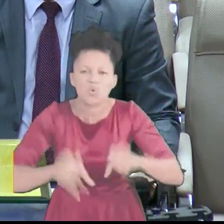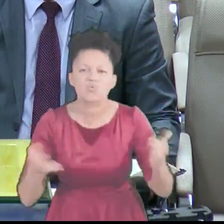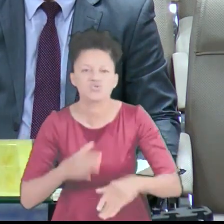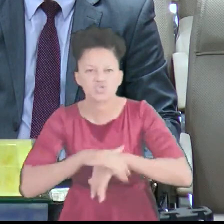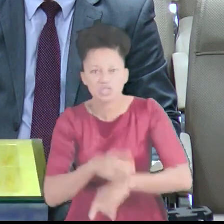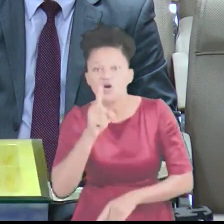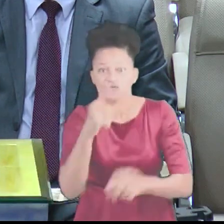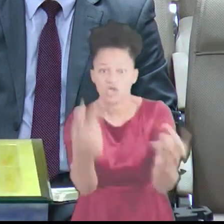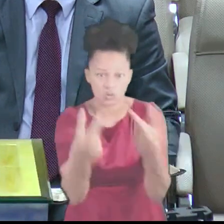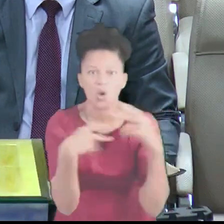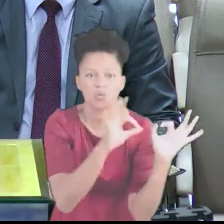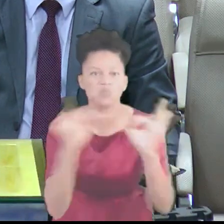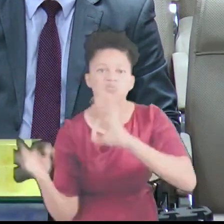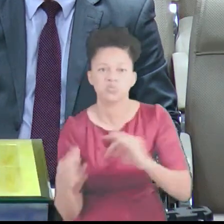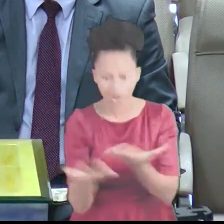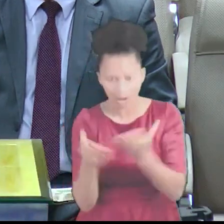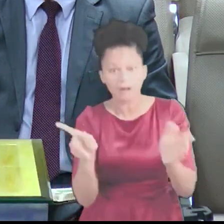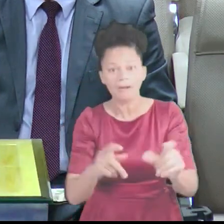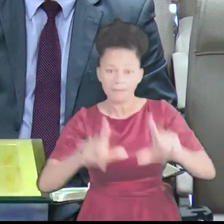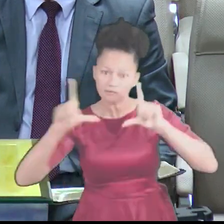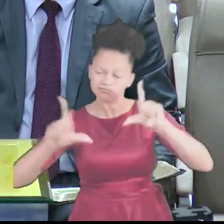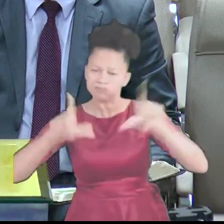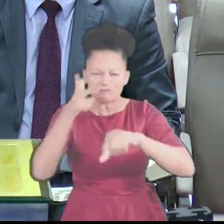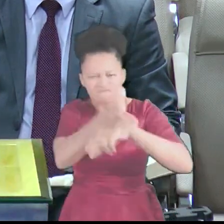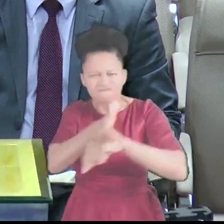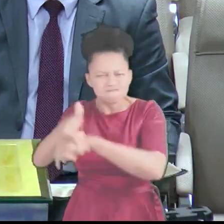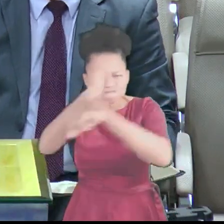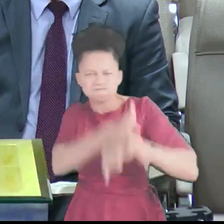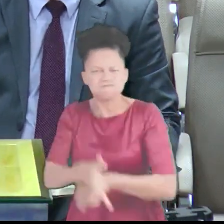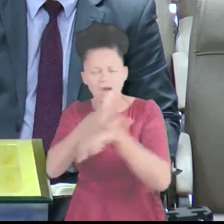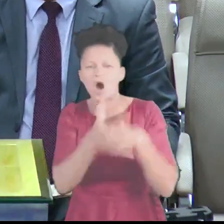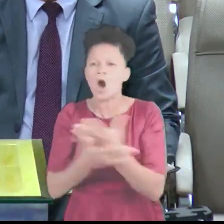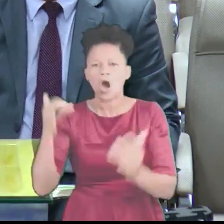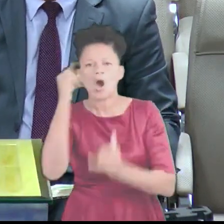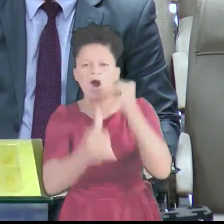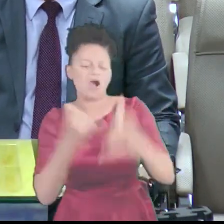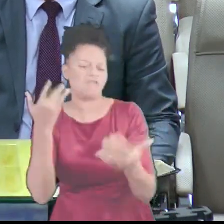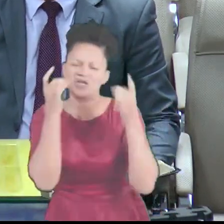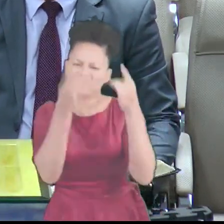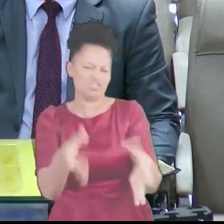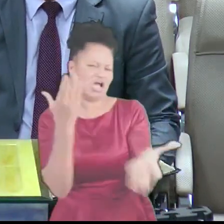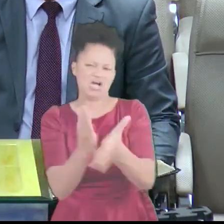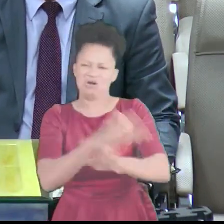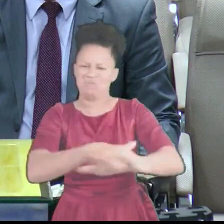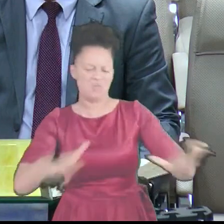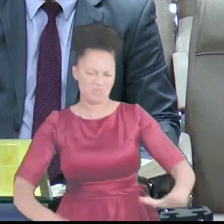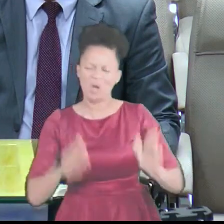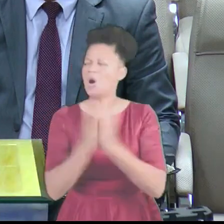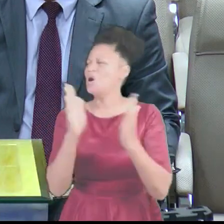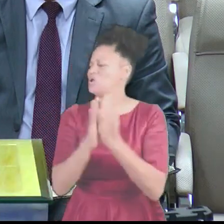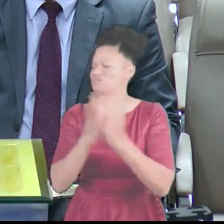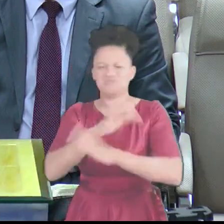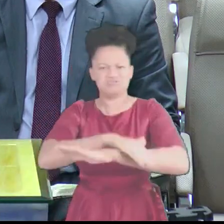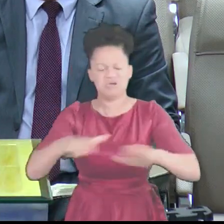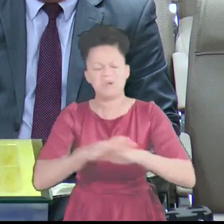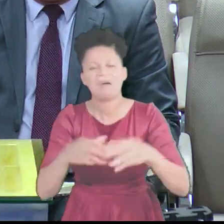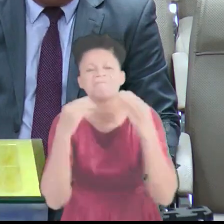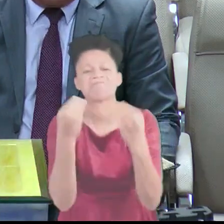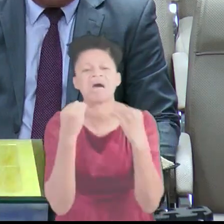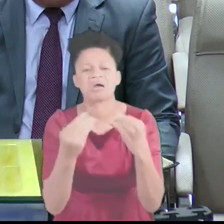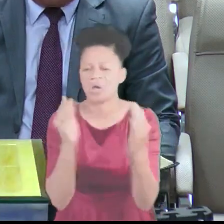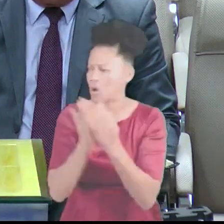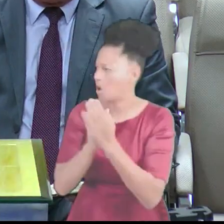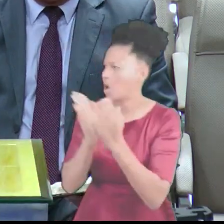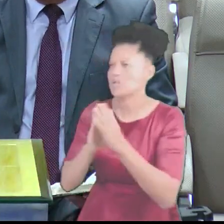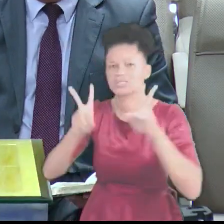noite, você que nos assiste através dessa transmissão. Alguém lhe disse: desista, ore, mas não. Para que tu está